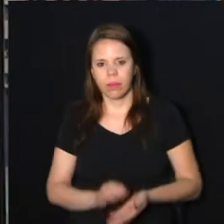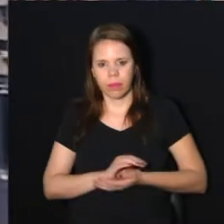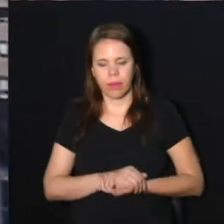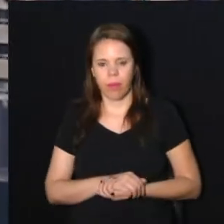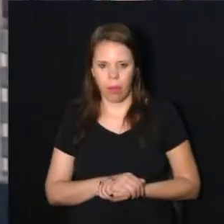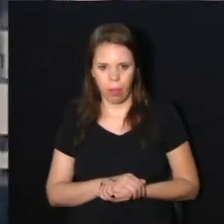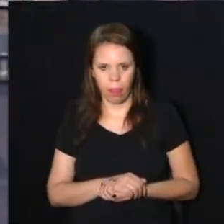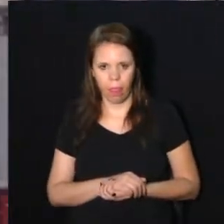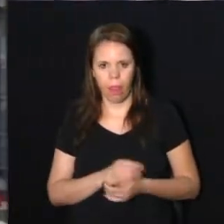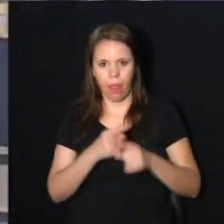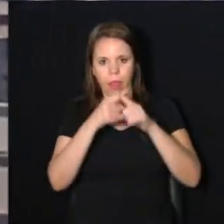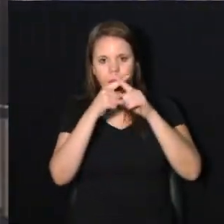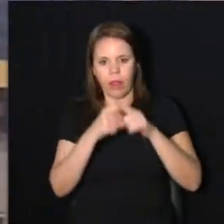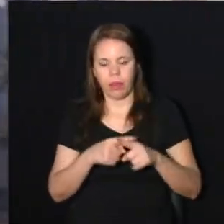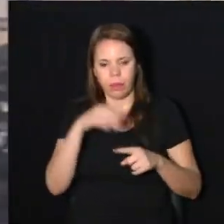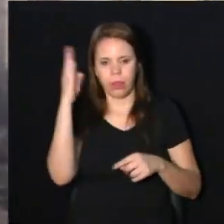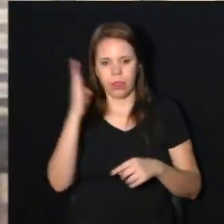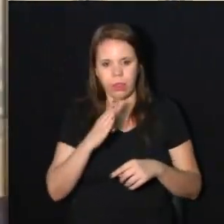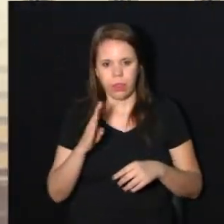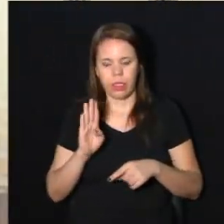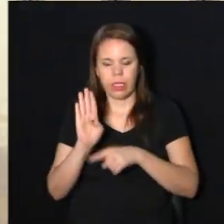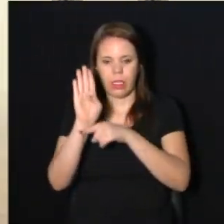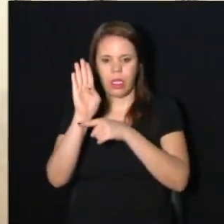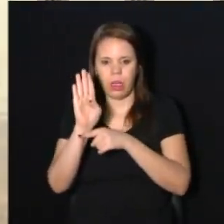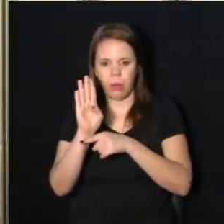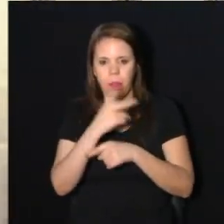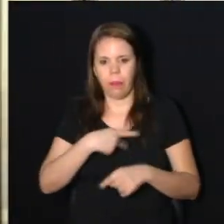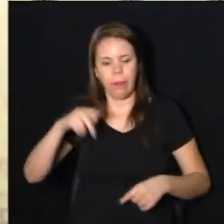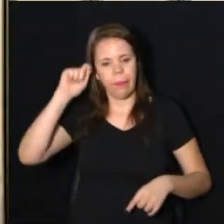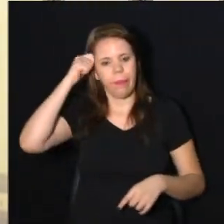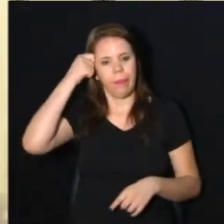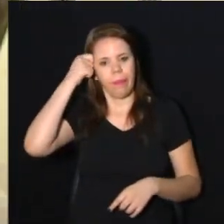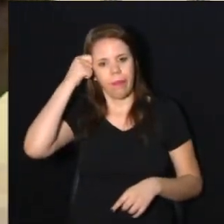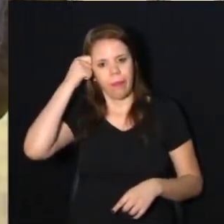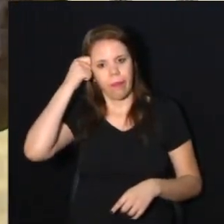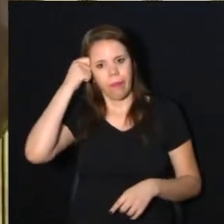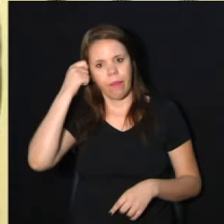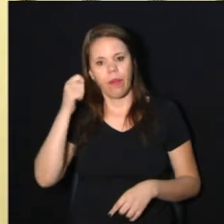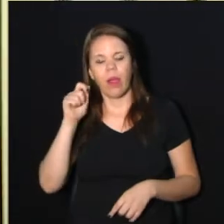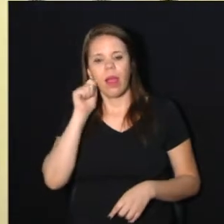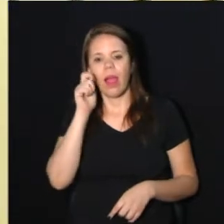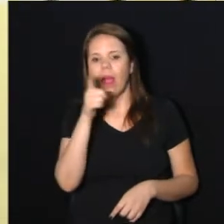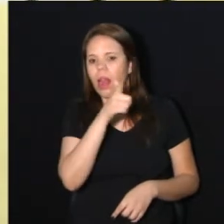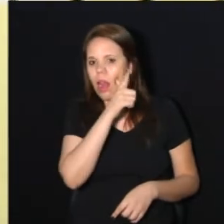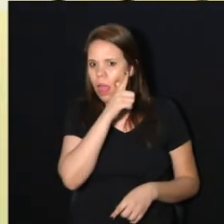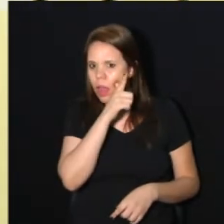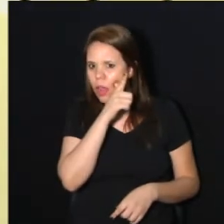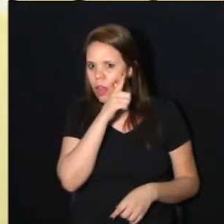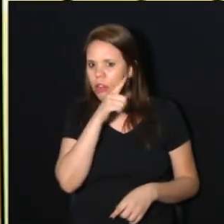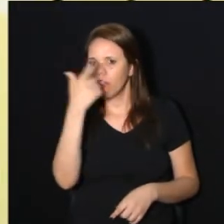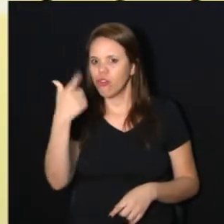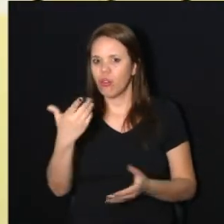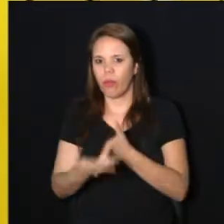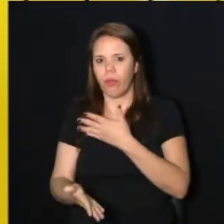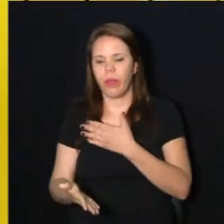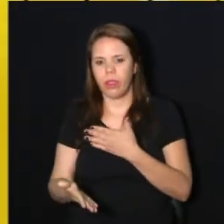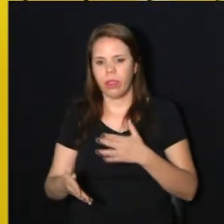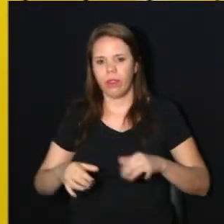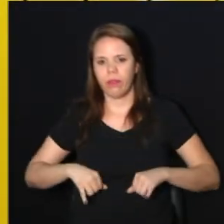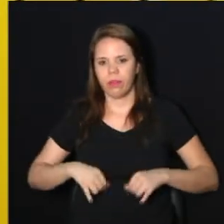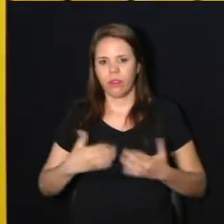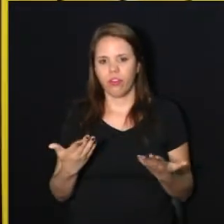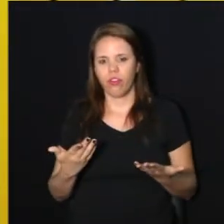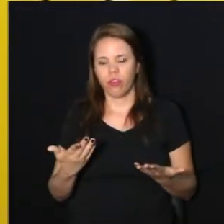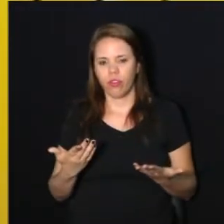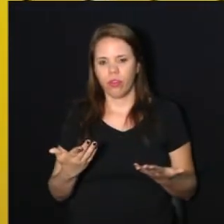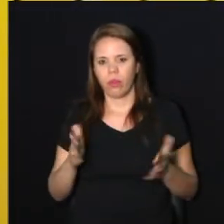No Campeonato Brasileiro da Série B, a Ponte Preta foi até Alagoas e sofreu mais uma derrota. Já